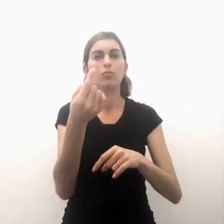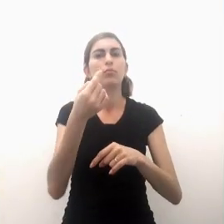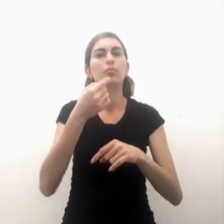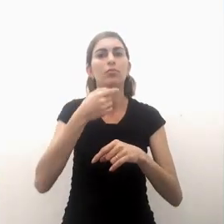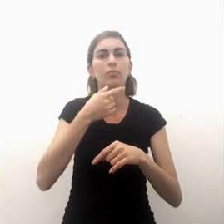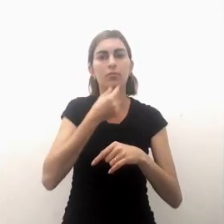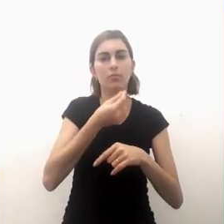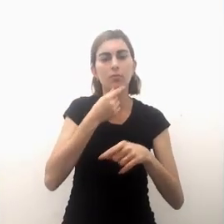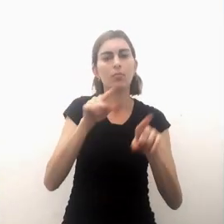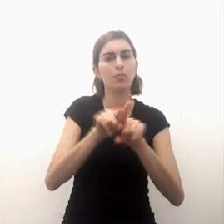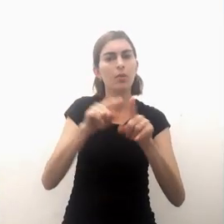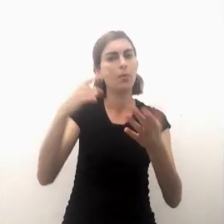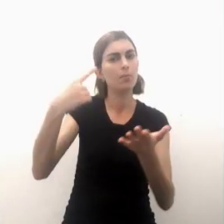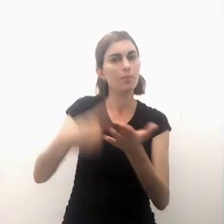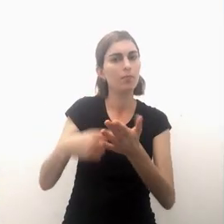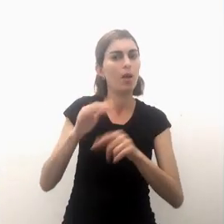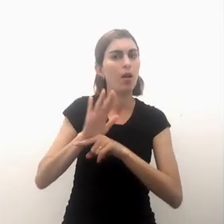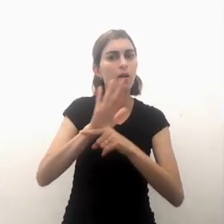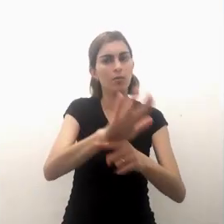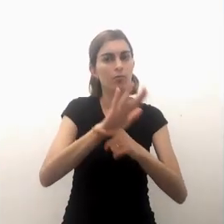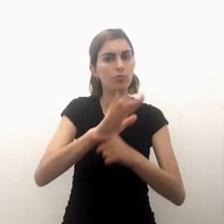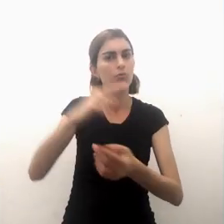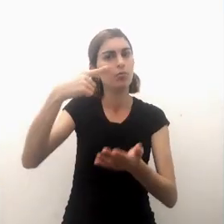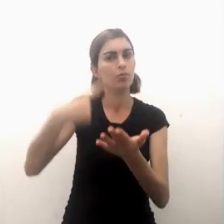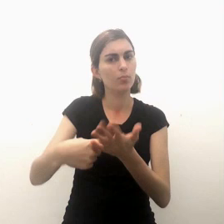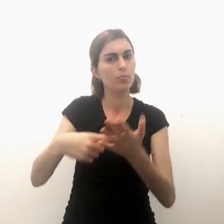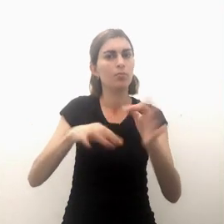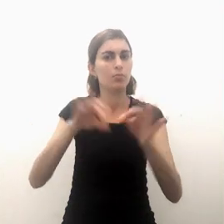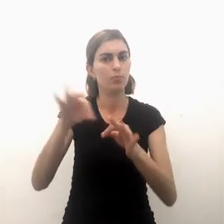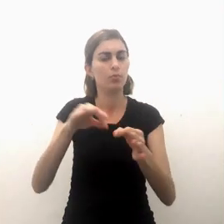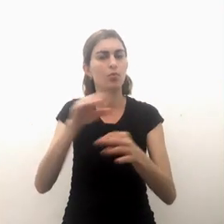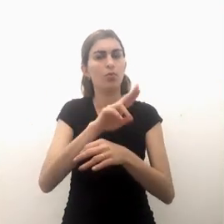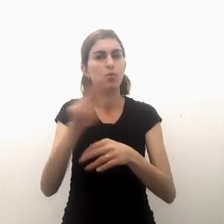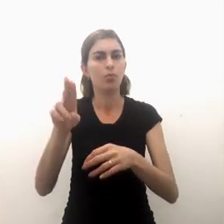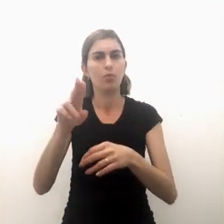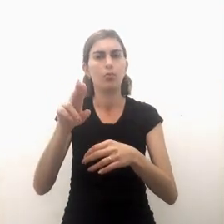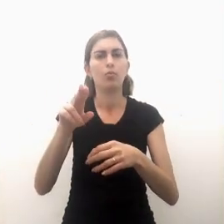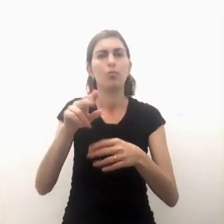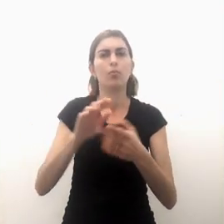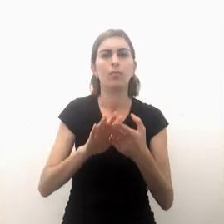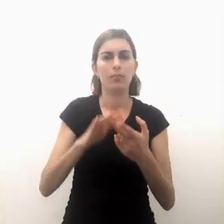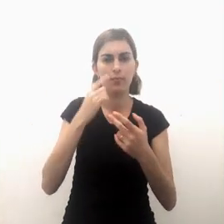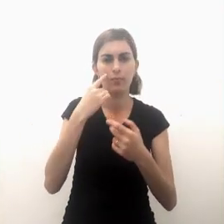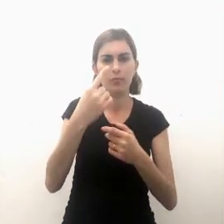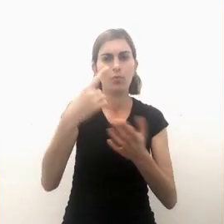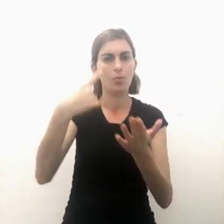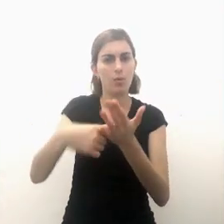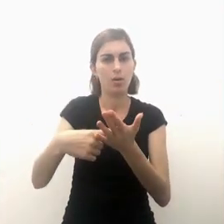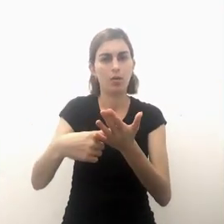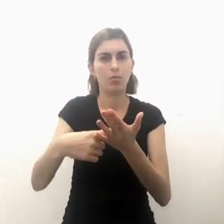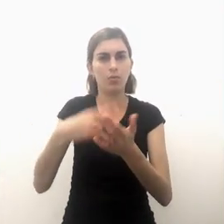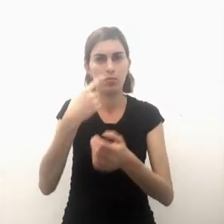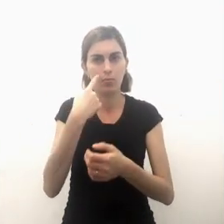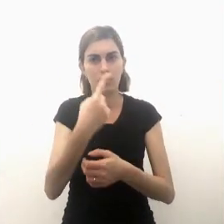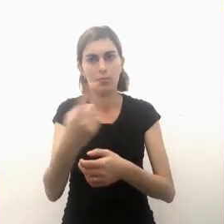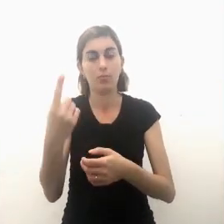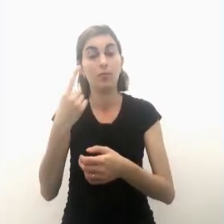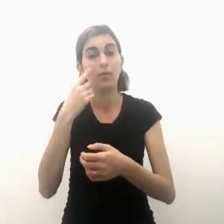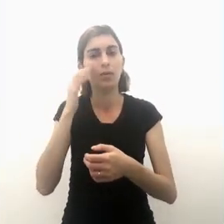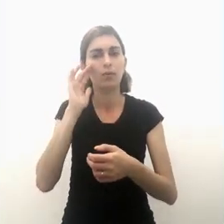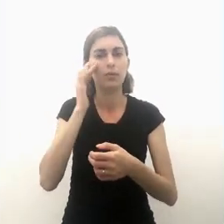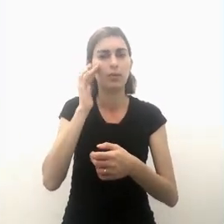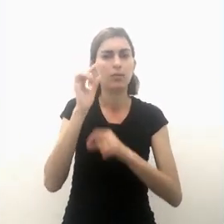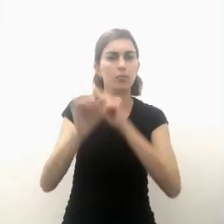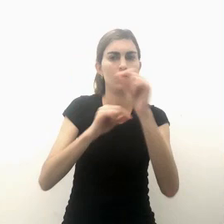que estabeleceu, né, que ajudou a estabelecer esse acordo, chamado de presidente Jimmy Carter, tá, gente? A gente vai